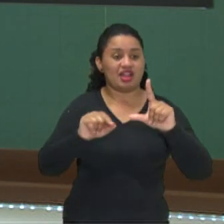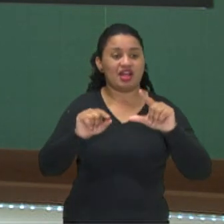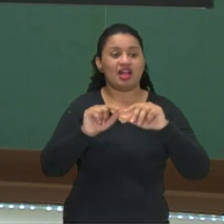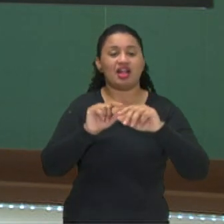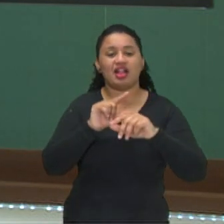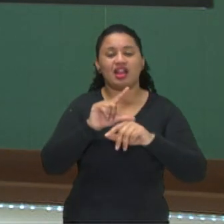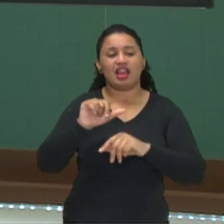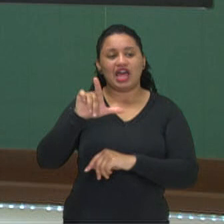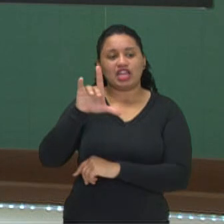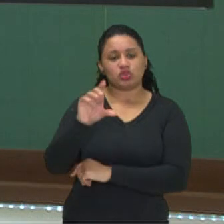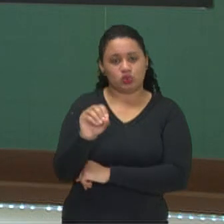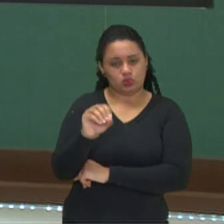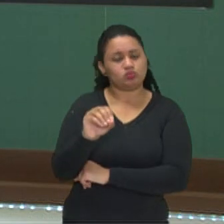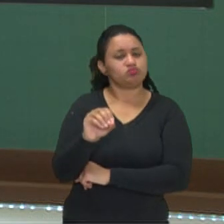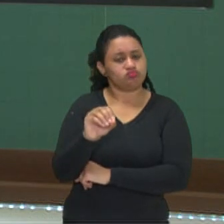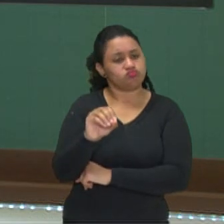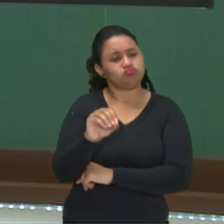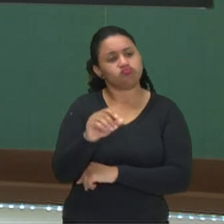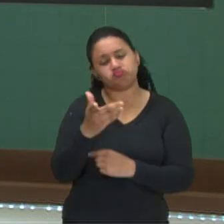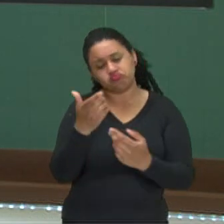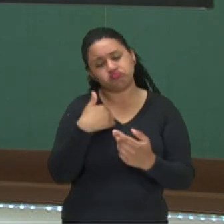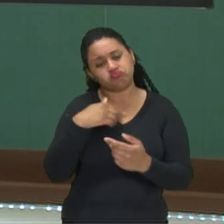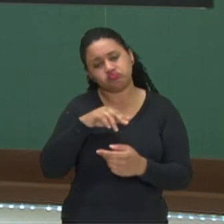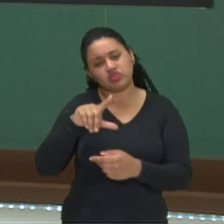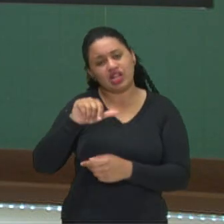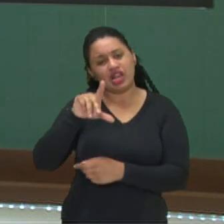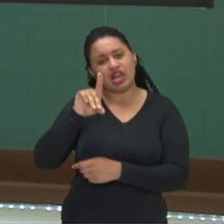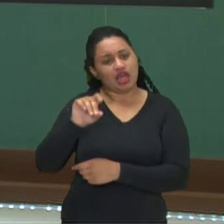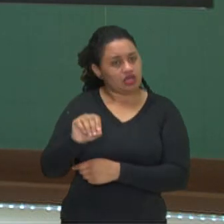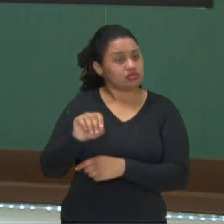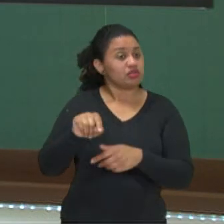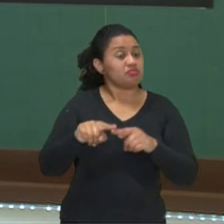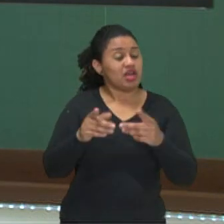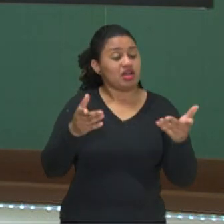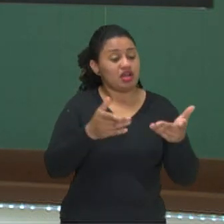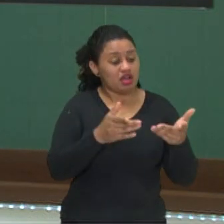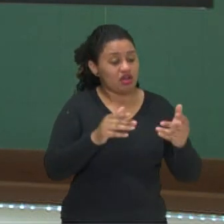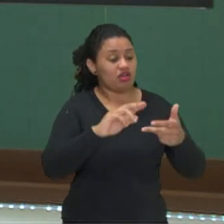figura bidimensional. Na figura bidimensional a gente chama de lado,